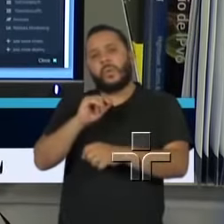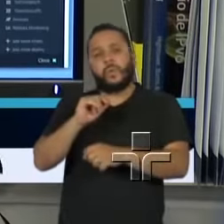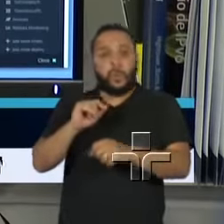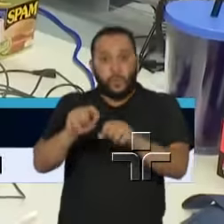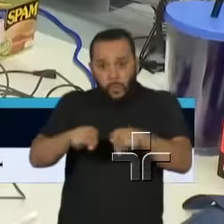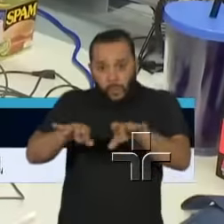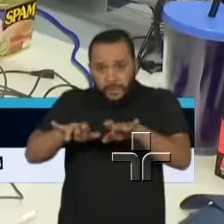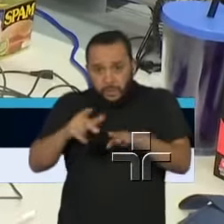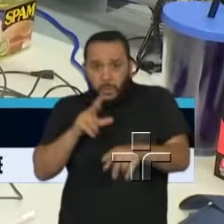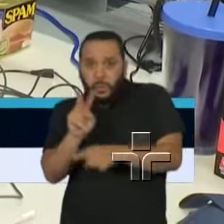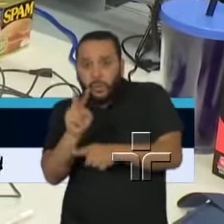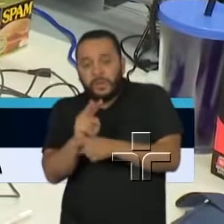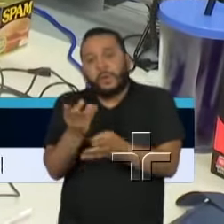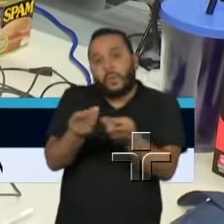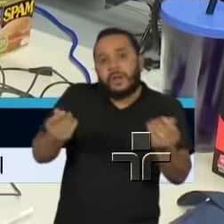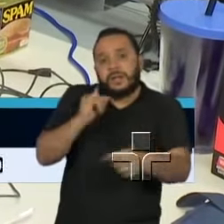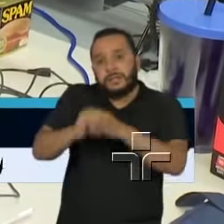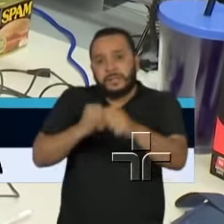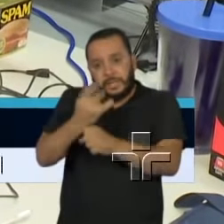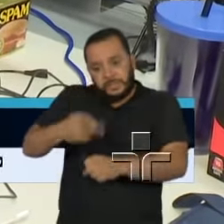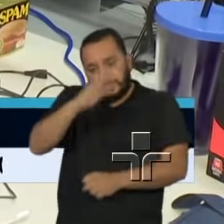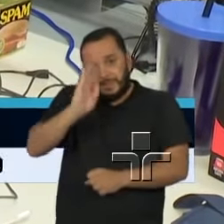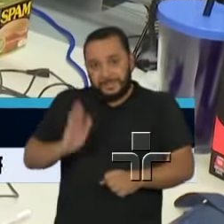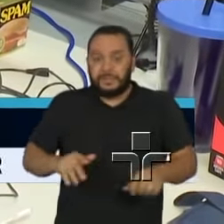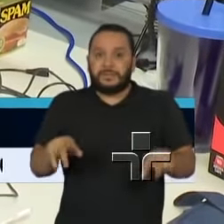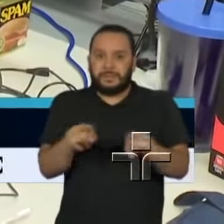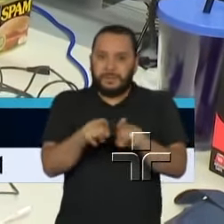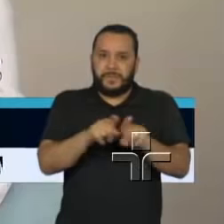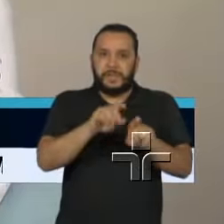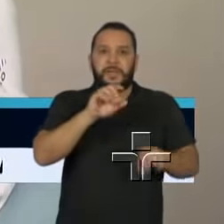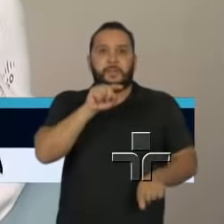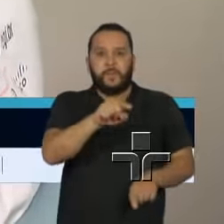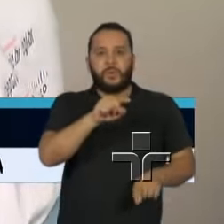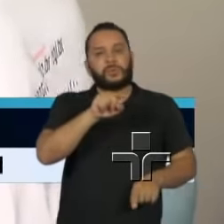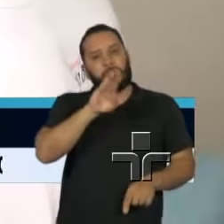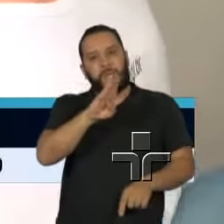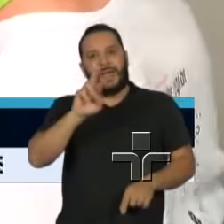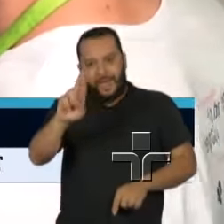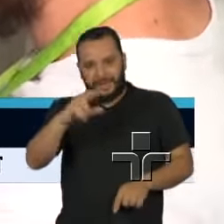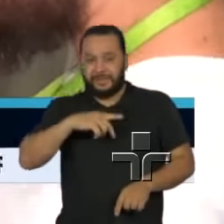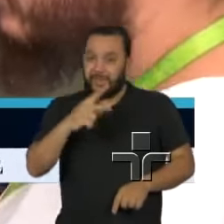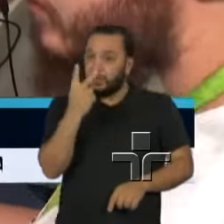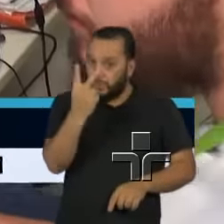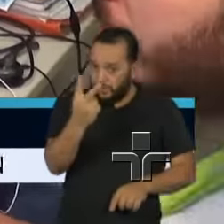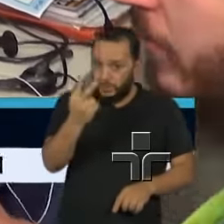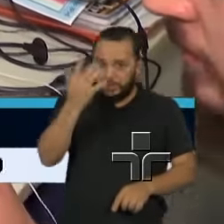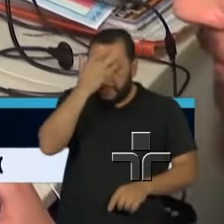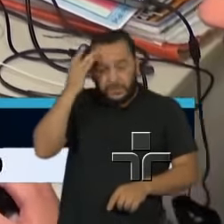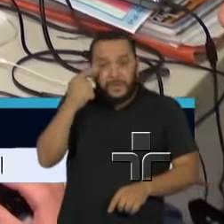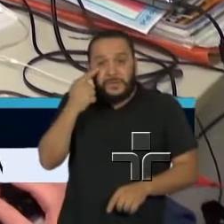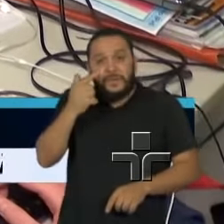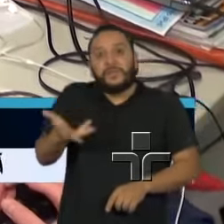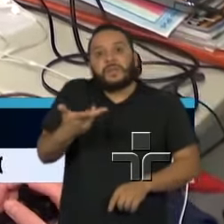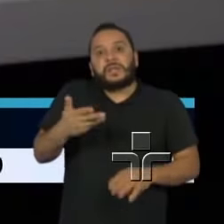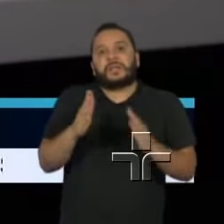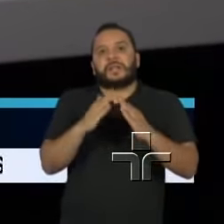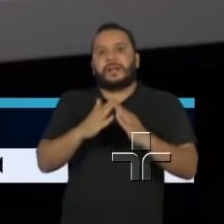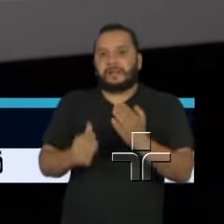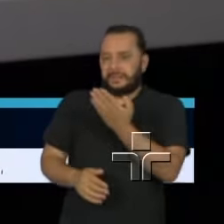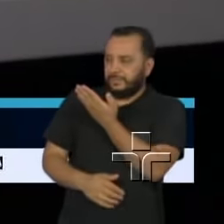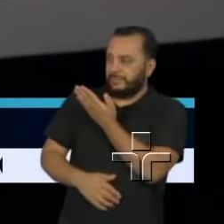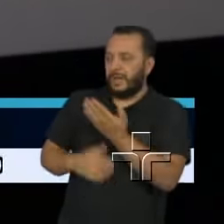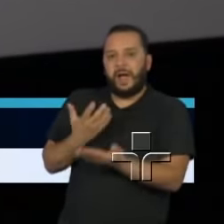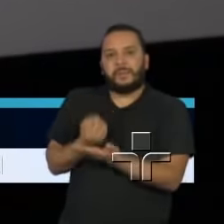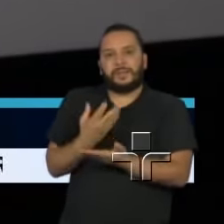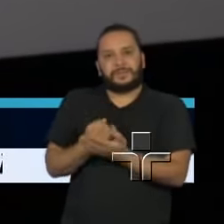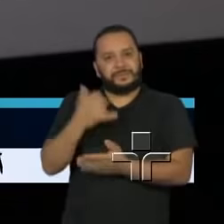O Núcleo de Coordenação e Informação do Ponto BR tem 2 ferramentas para que o usuário possa medir a velocidade em casa. Um